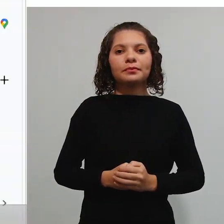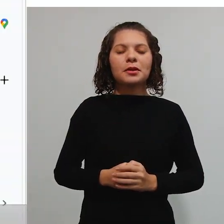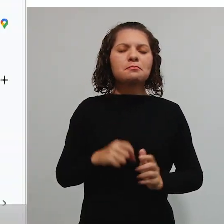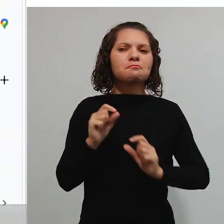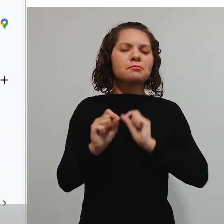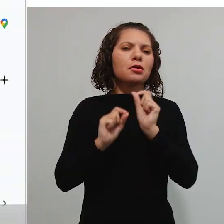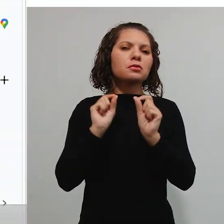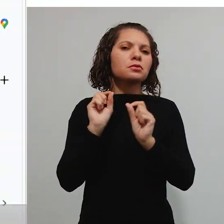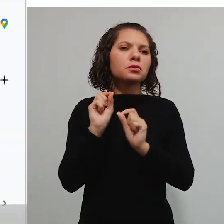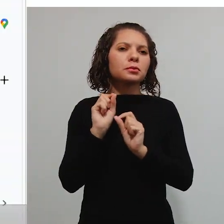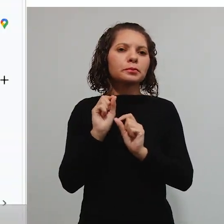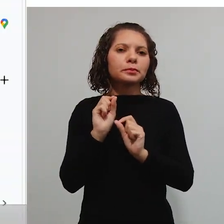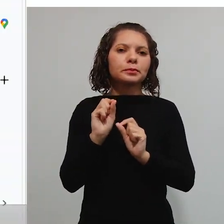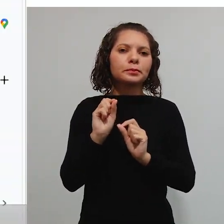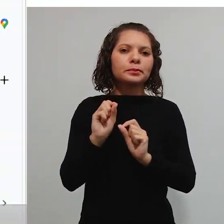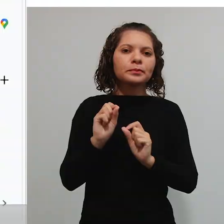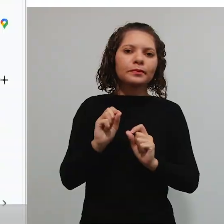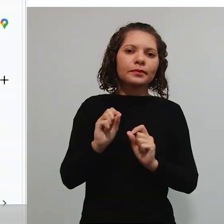Que mais?